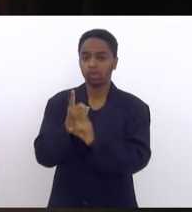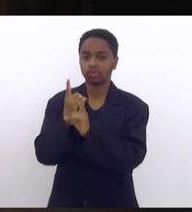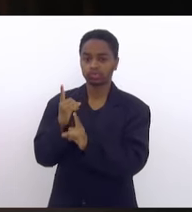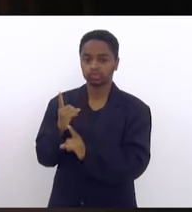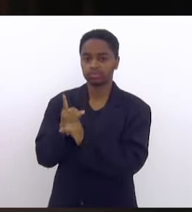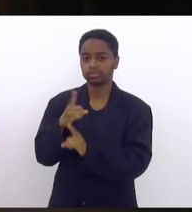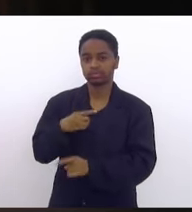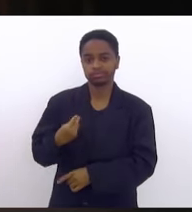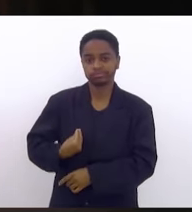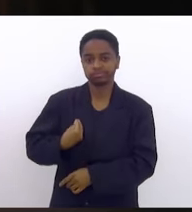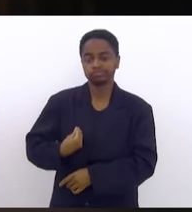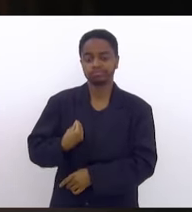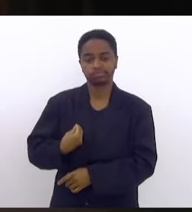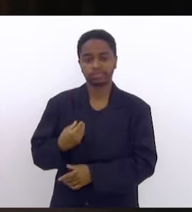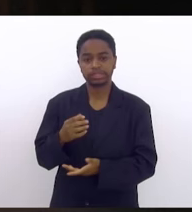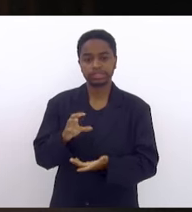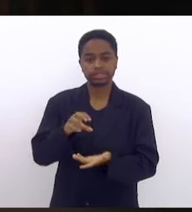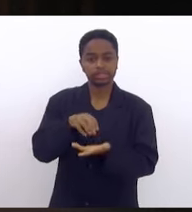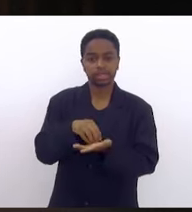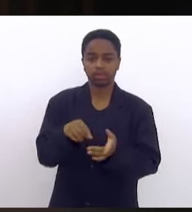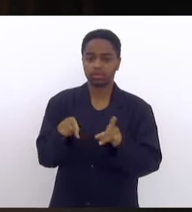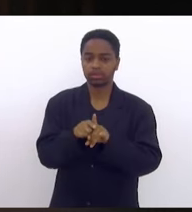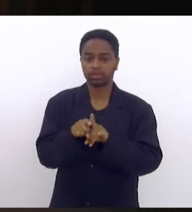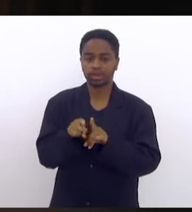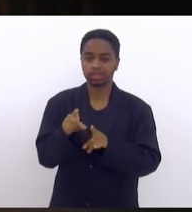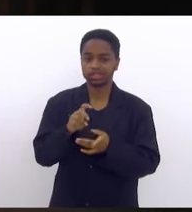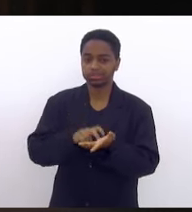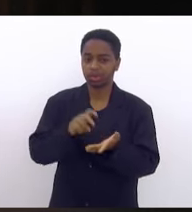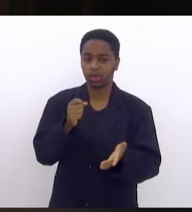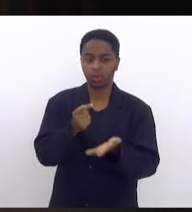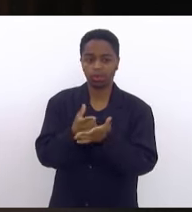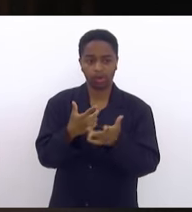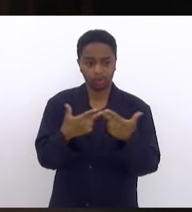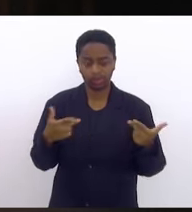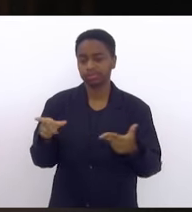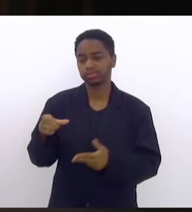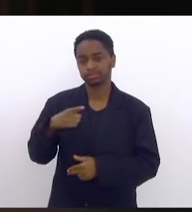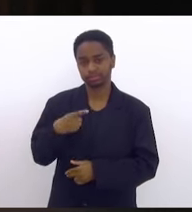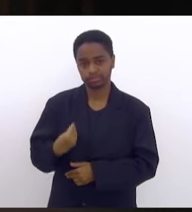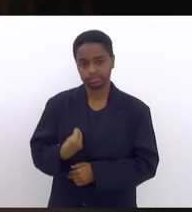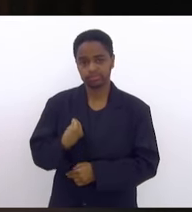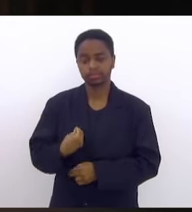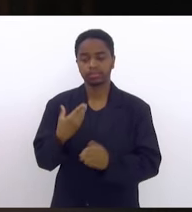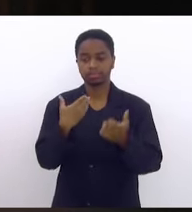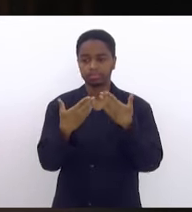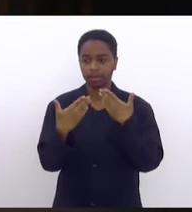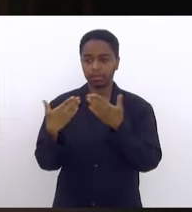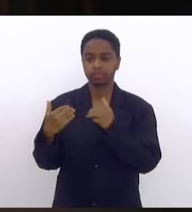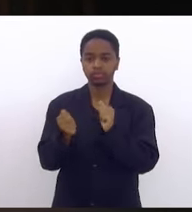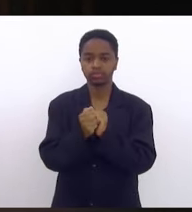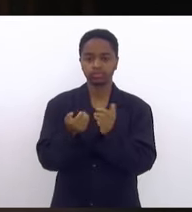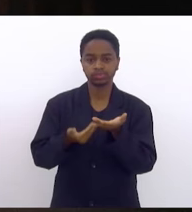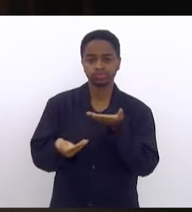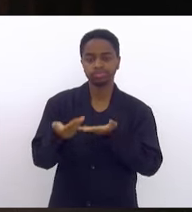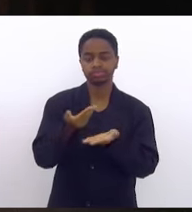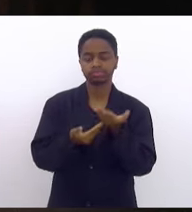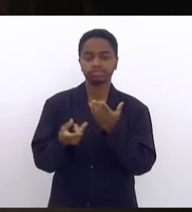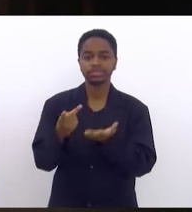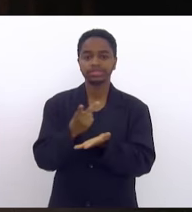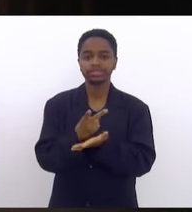está lá o Luiz Cláudio. Vai no centro de Mangaratiba de manhã para comprar alguma coisa, está lá o Luiz Cláudio, batendo papo no dia a dia com todo mundo,